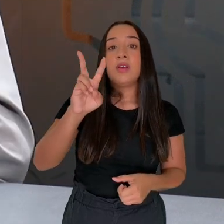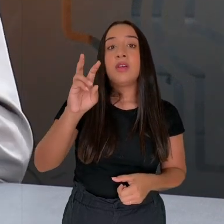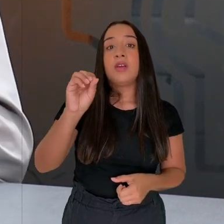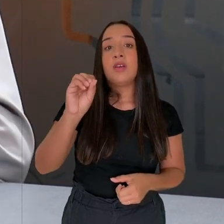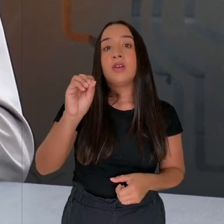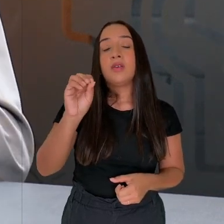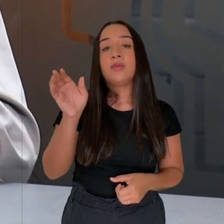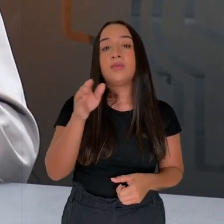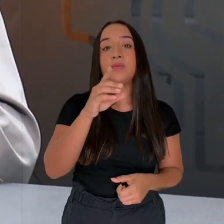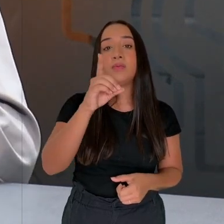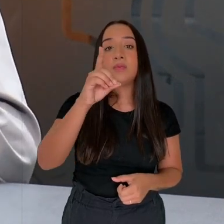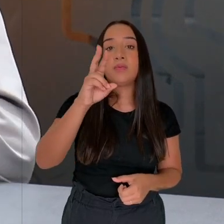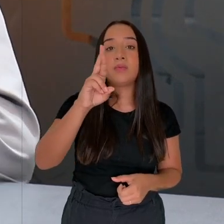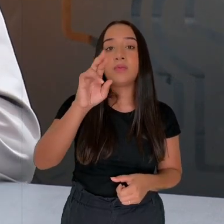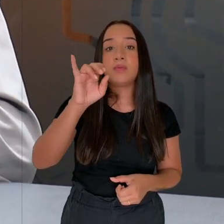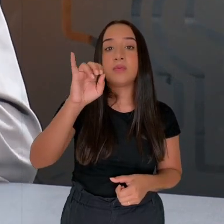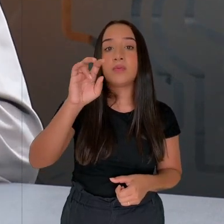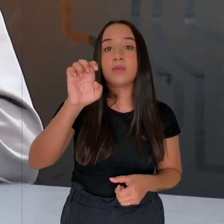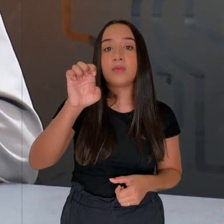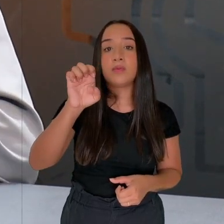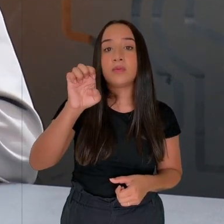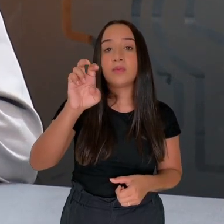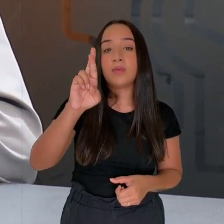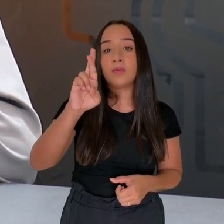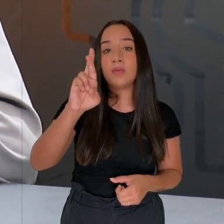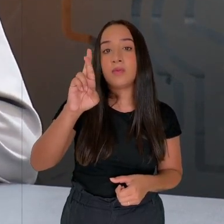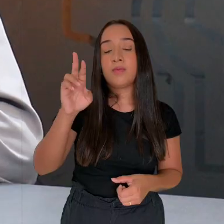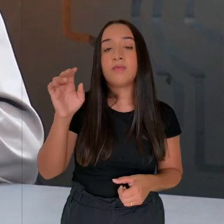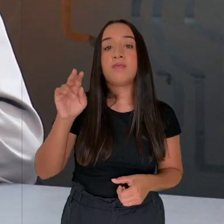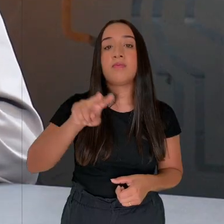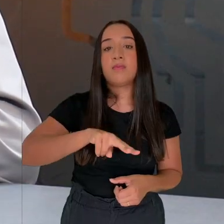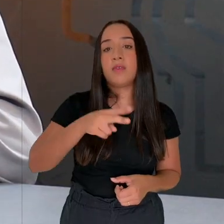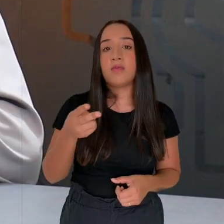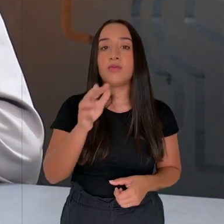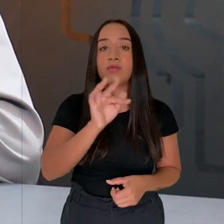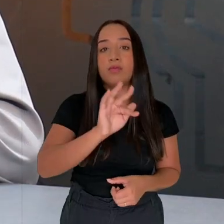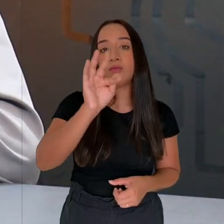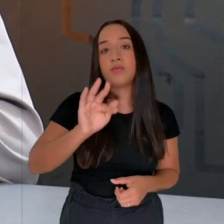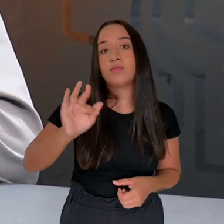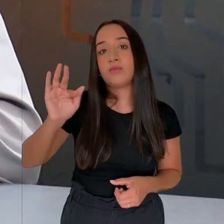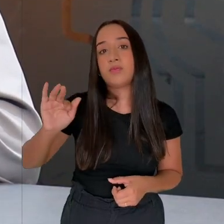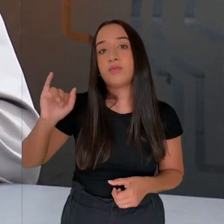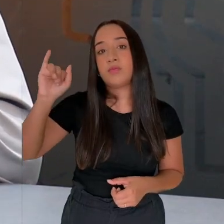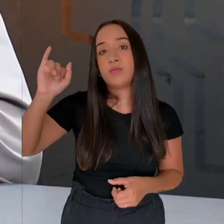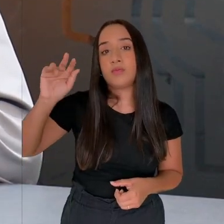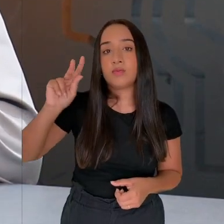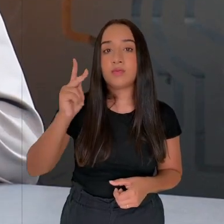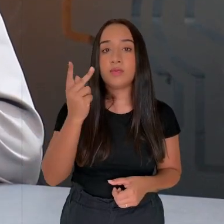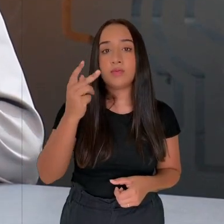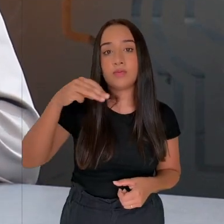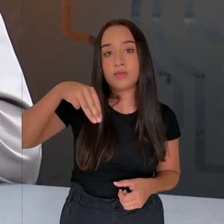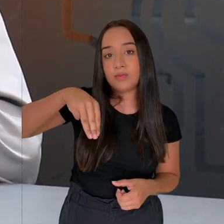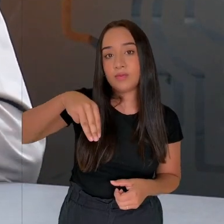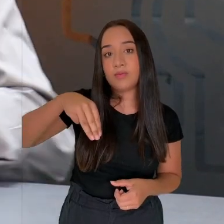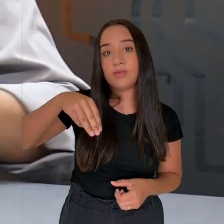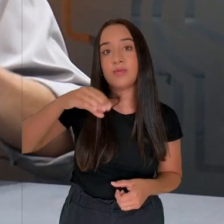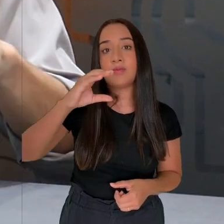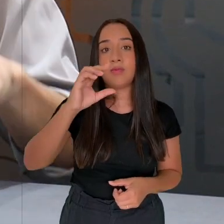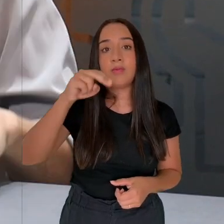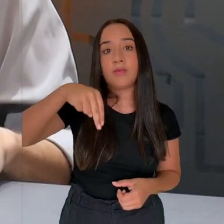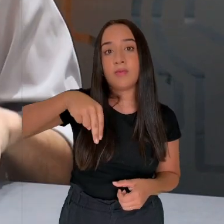CNC. Todos esses reparos, eles exigem os mesmos cuidados e a mesma preocupação, que